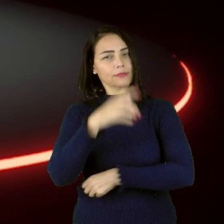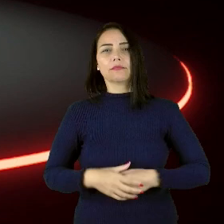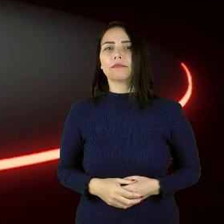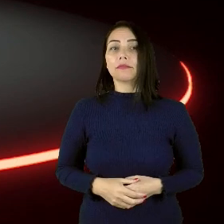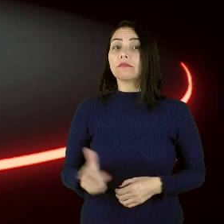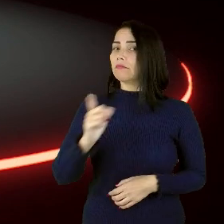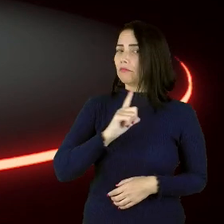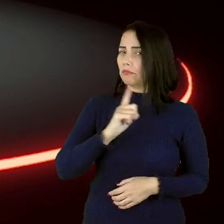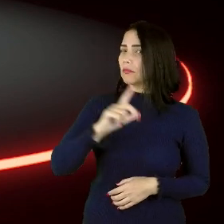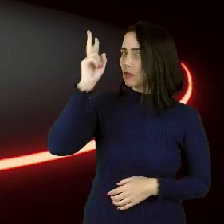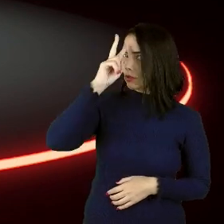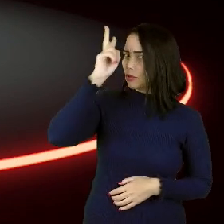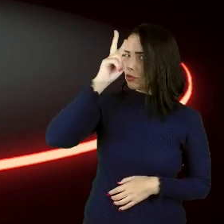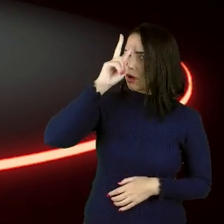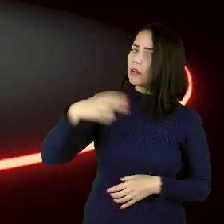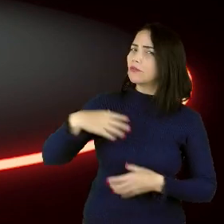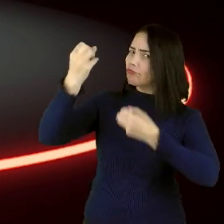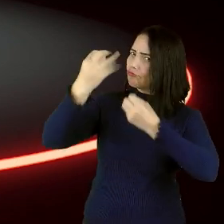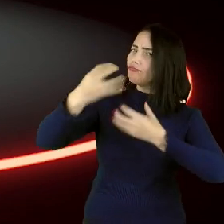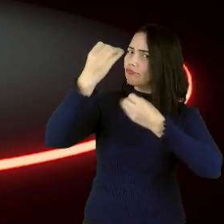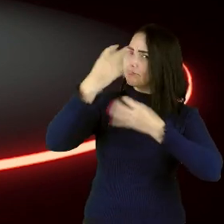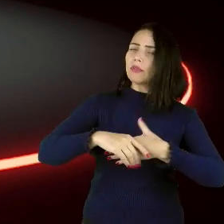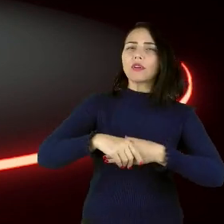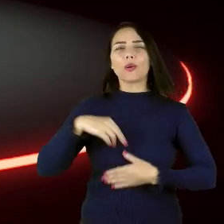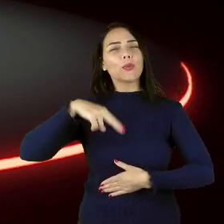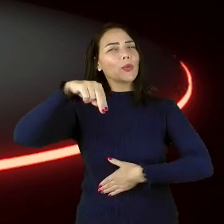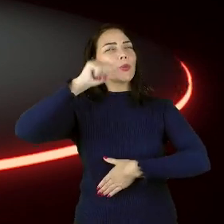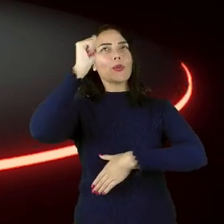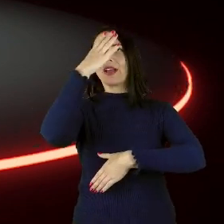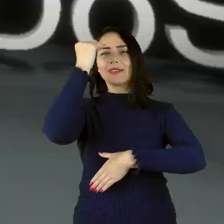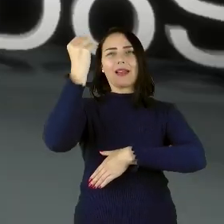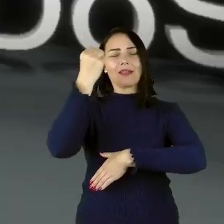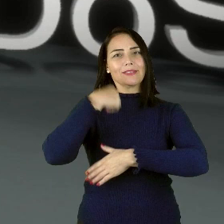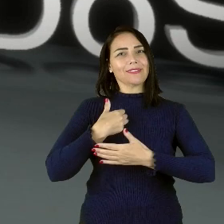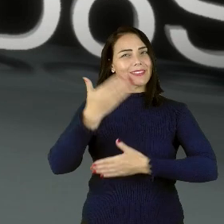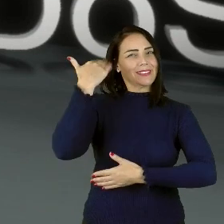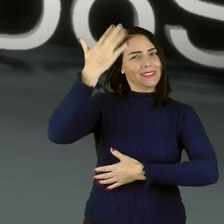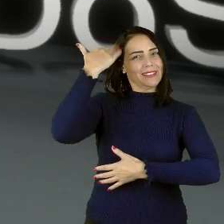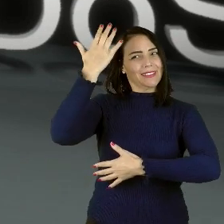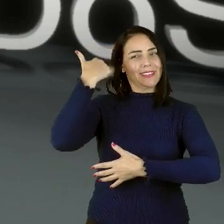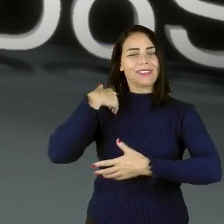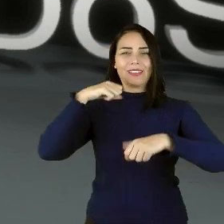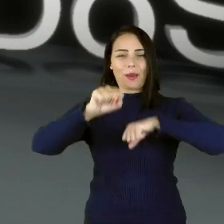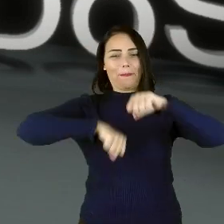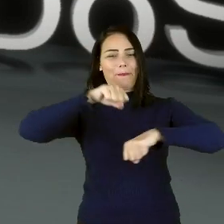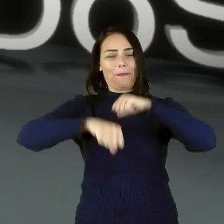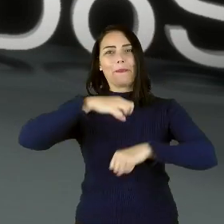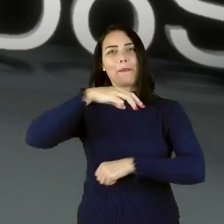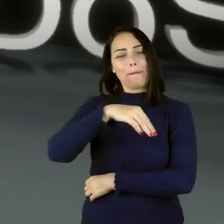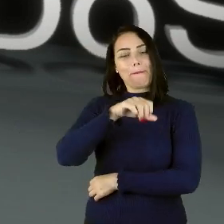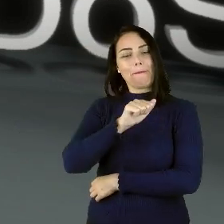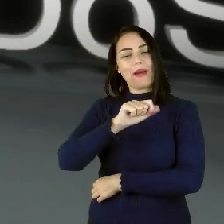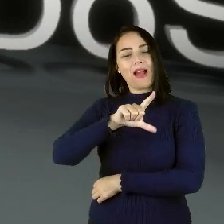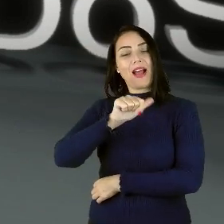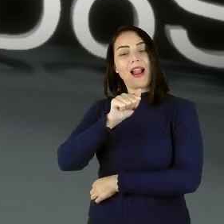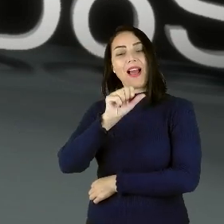Tem uma história que ilustra muito bem isso, que eu nunca me esqueço. Quando pedalava na Malásia, uma